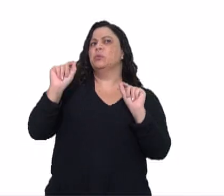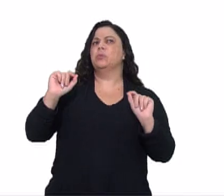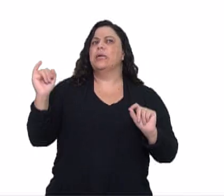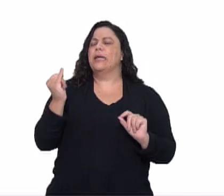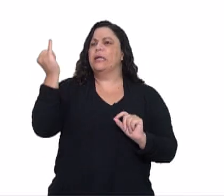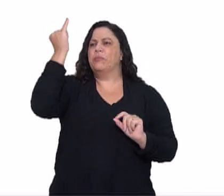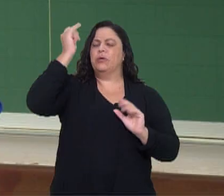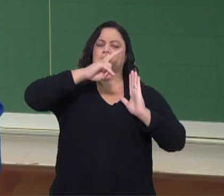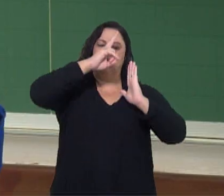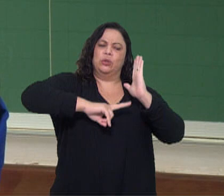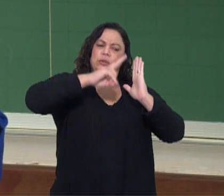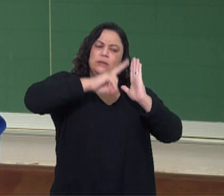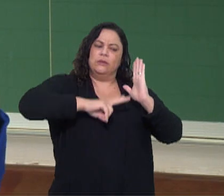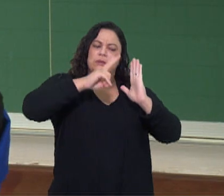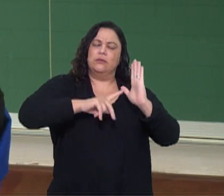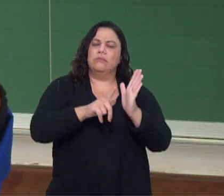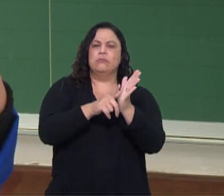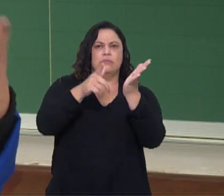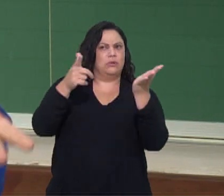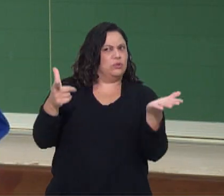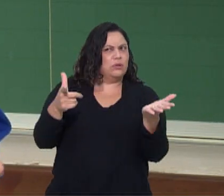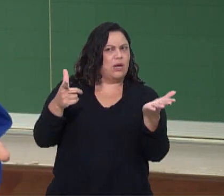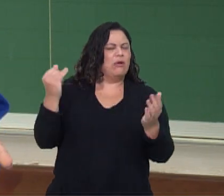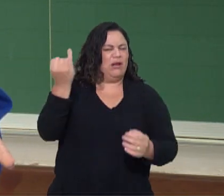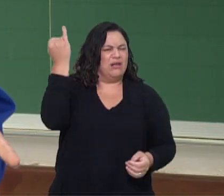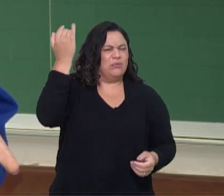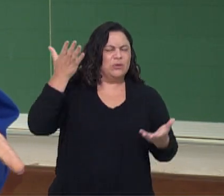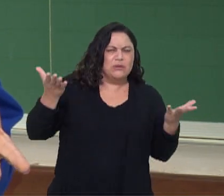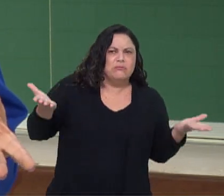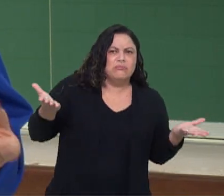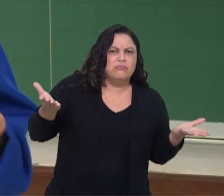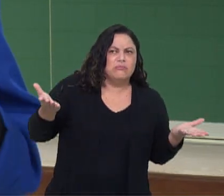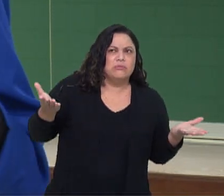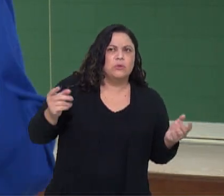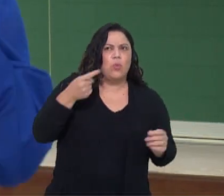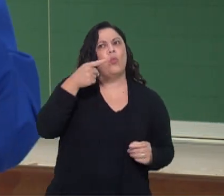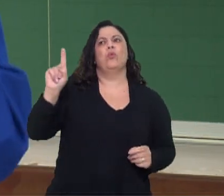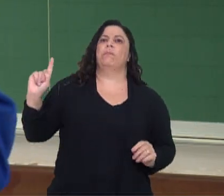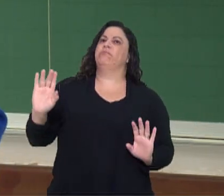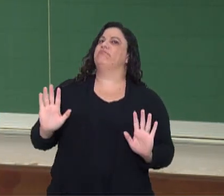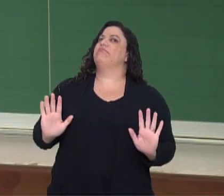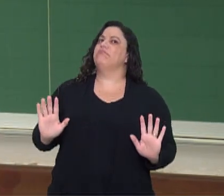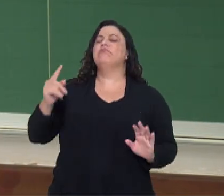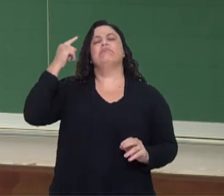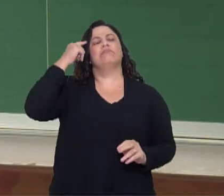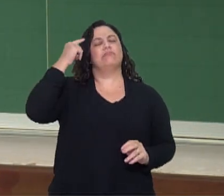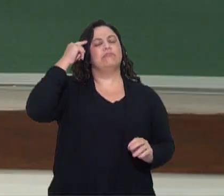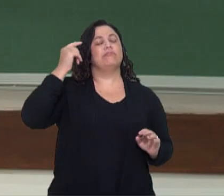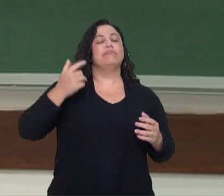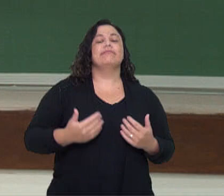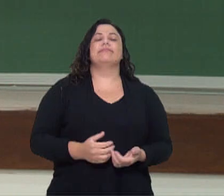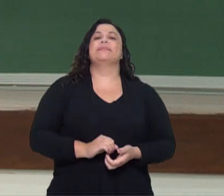ler o jornal? Vocês acreditam que isso é uma coisa importante ou não? Pensaram?